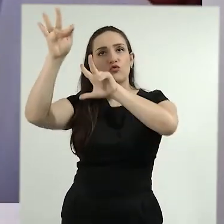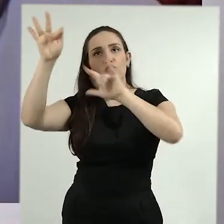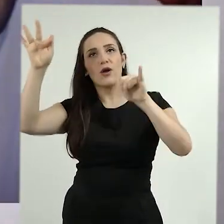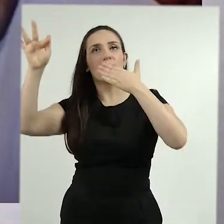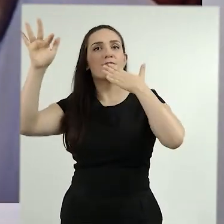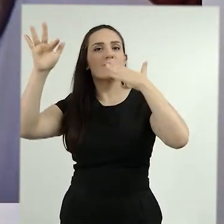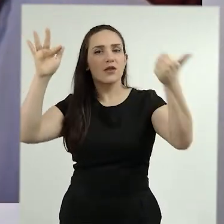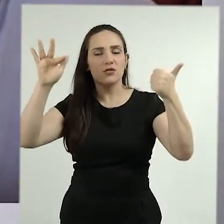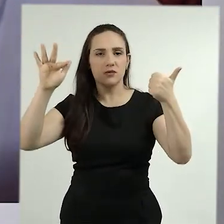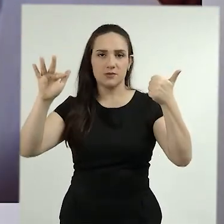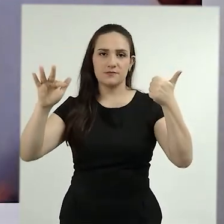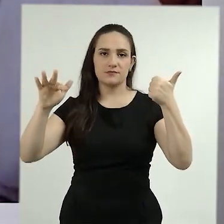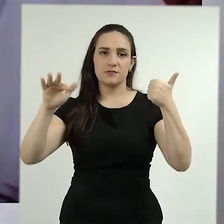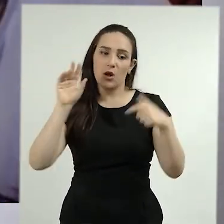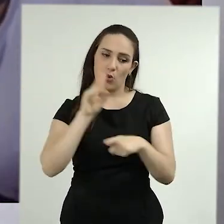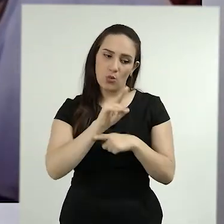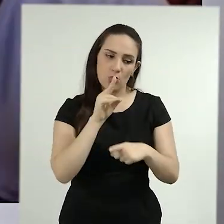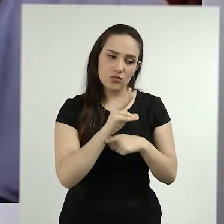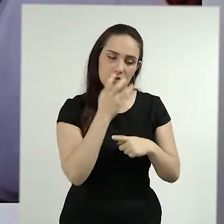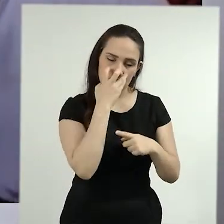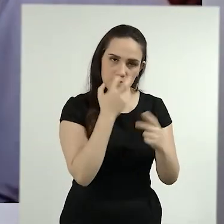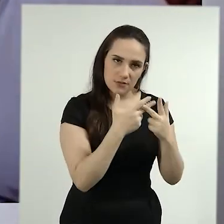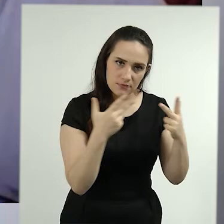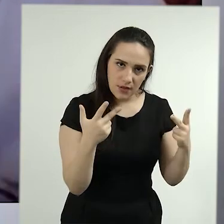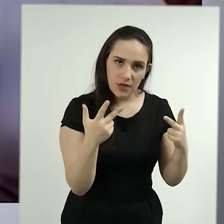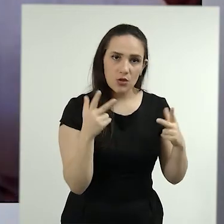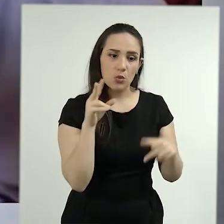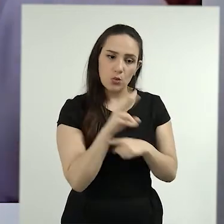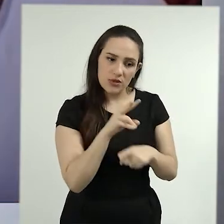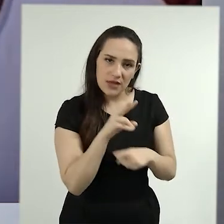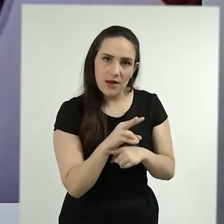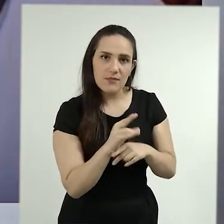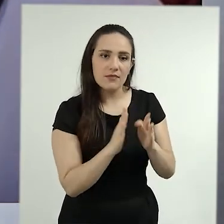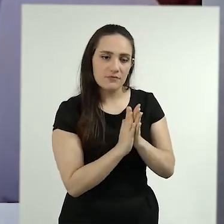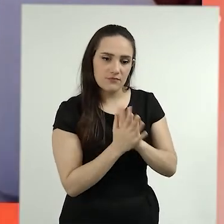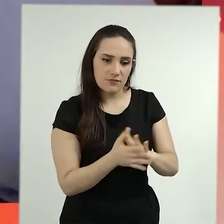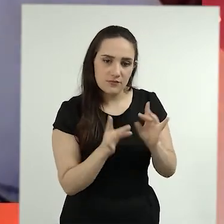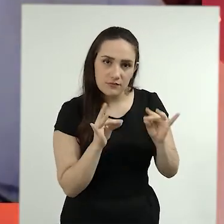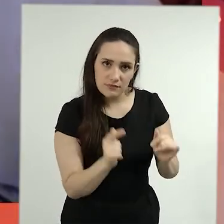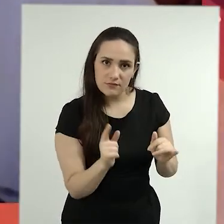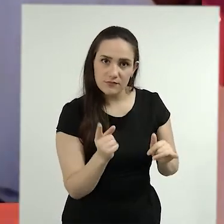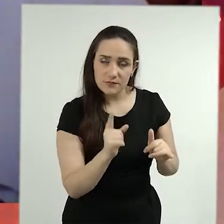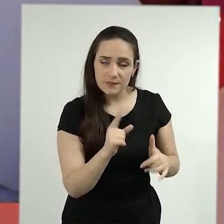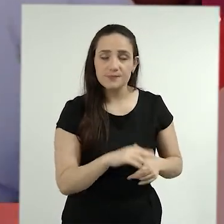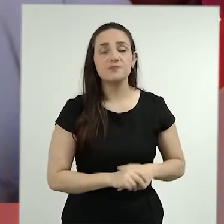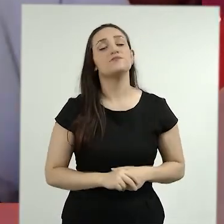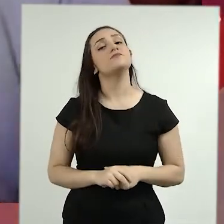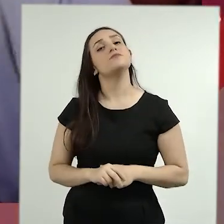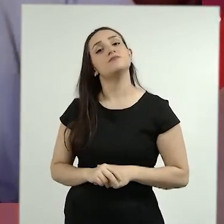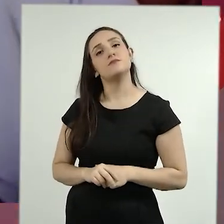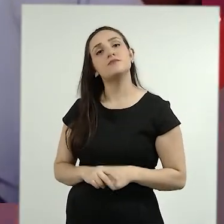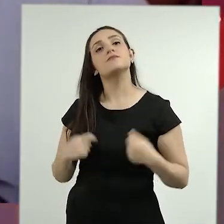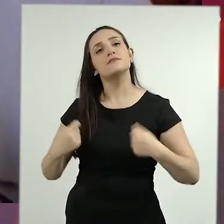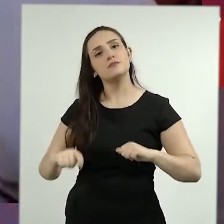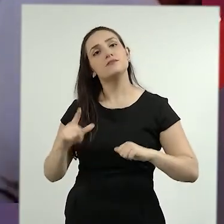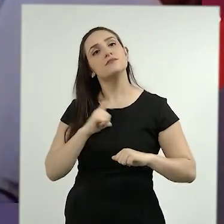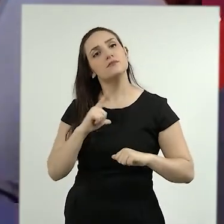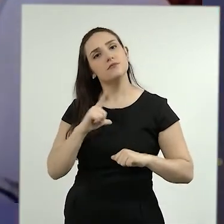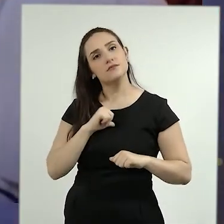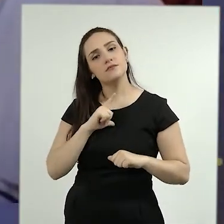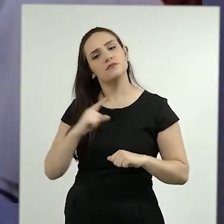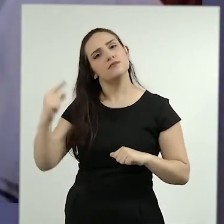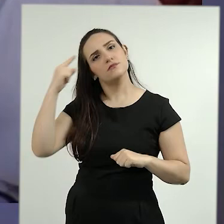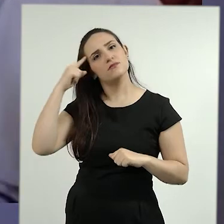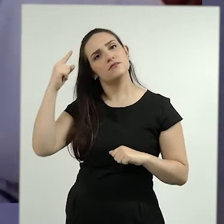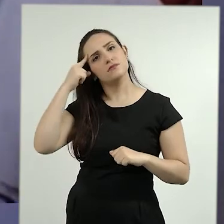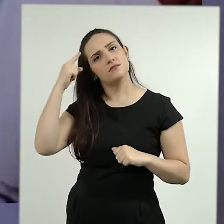futuras para trabalhar não só com a espécie em si, com a ameaça das espécies em si, com os impactos que são causados em cima delas. A gente